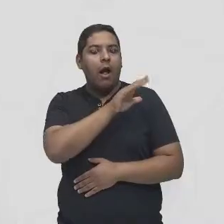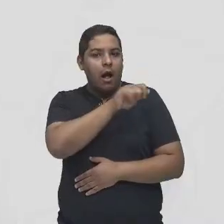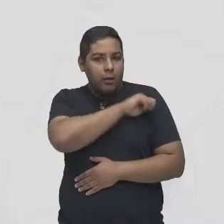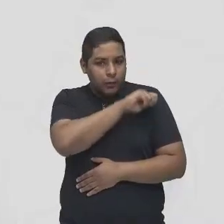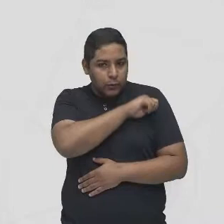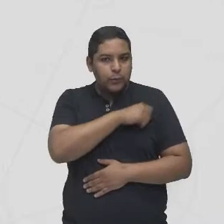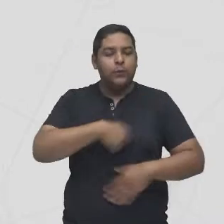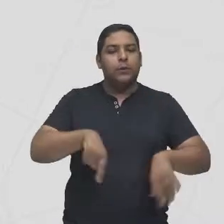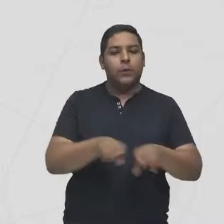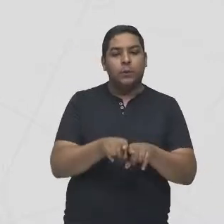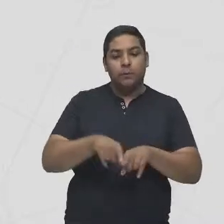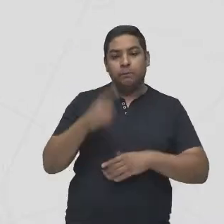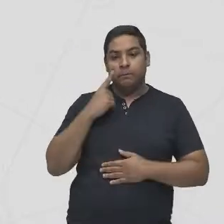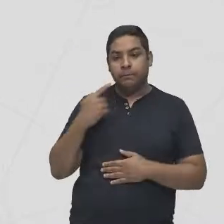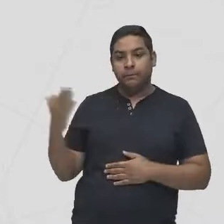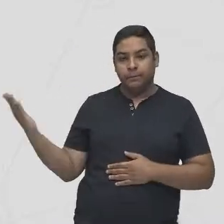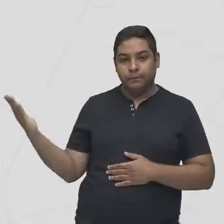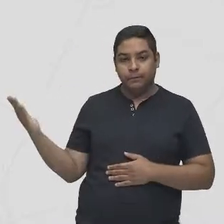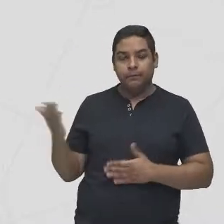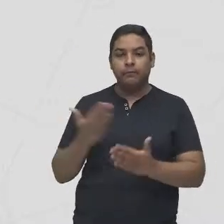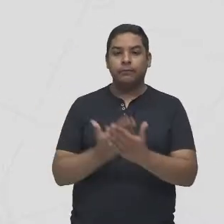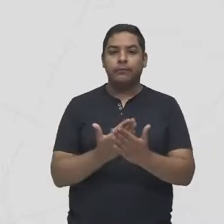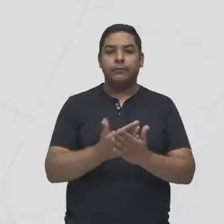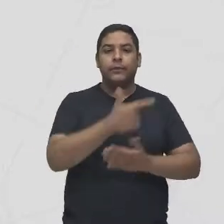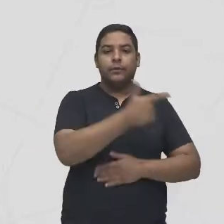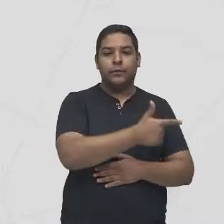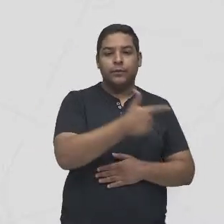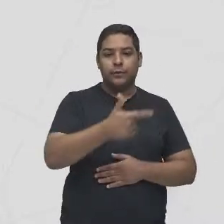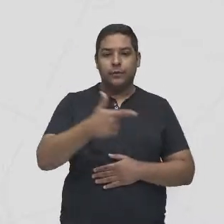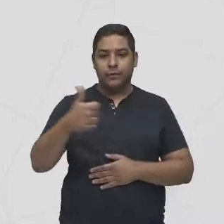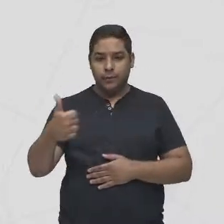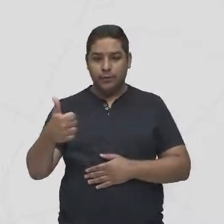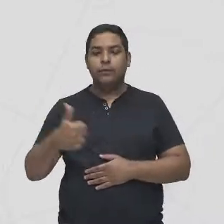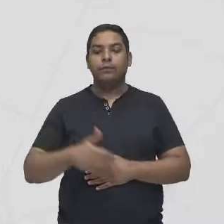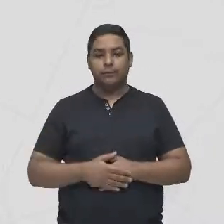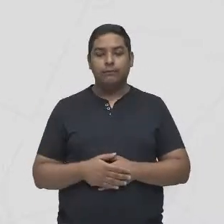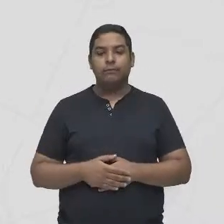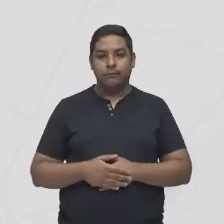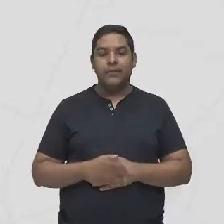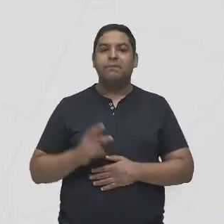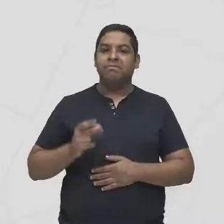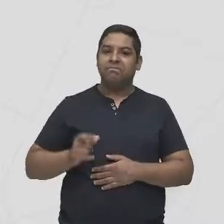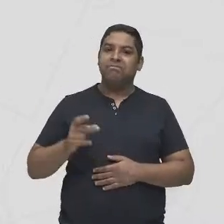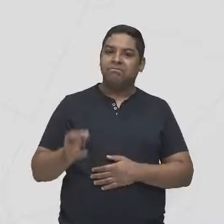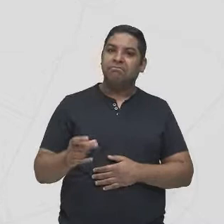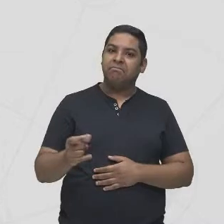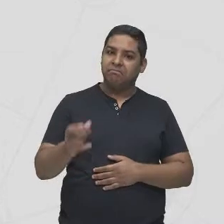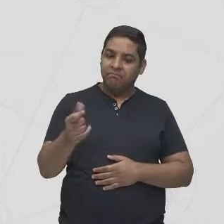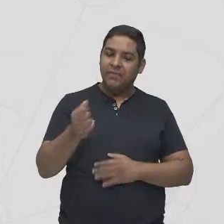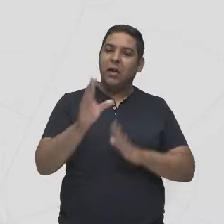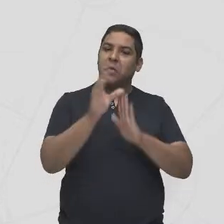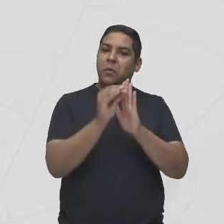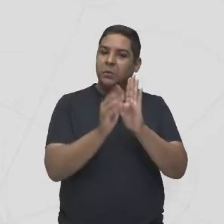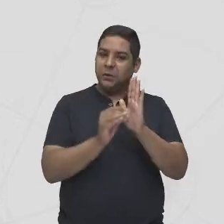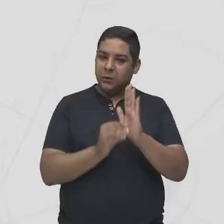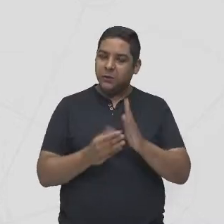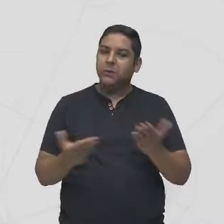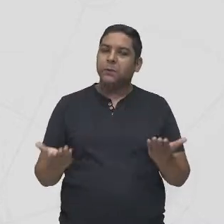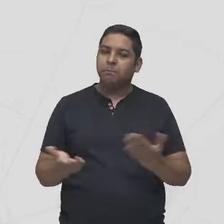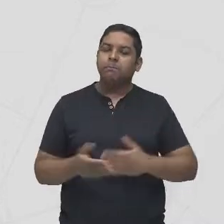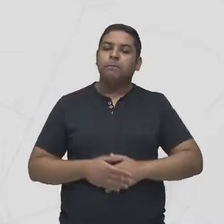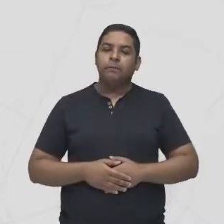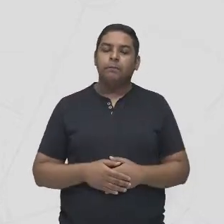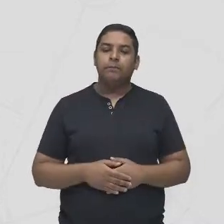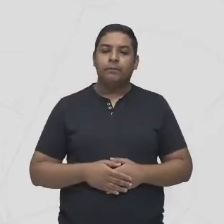vocês tomarem nota. A nossa aula de hoje é a aula 221. Gente, muito tempo, né? Muito conteúdo, é isso mesmo. E o